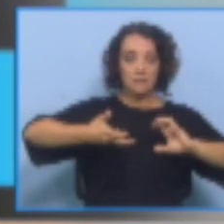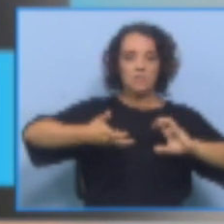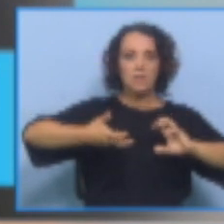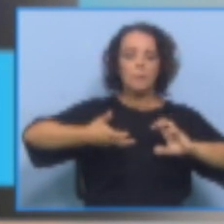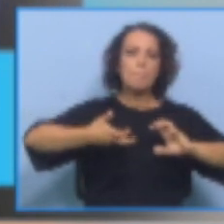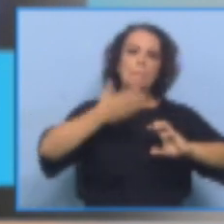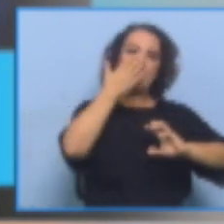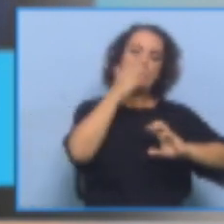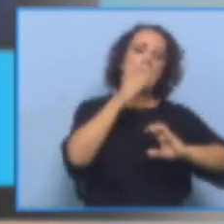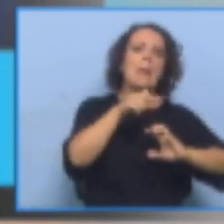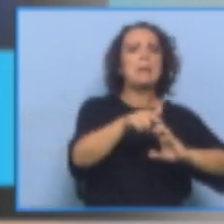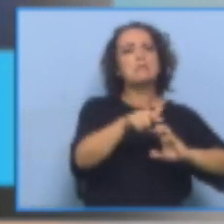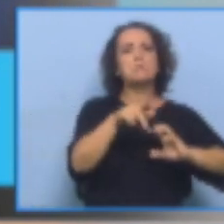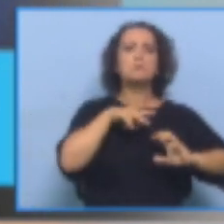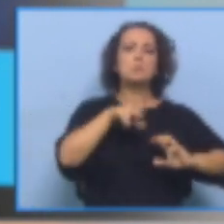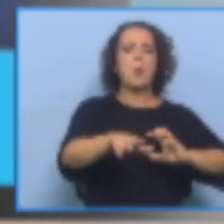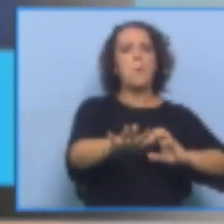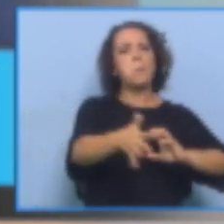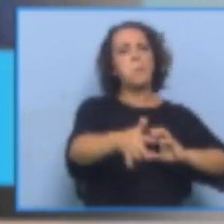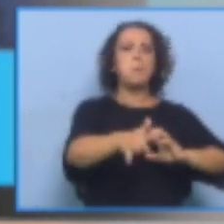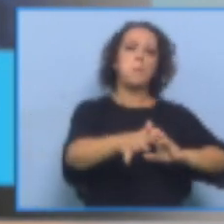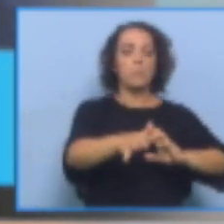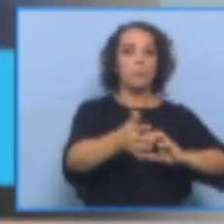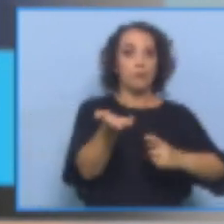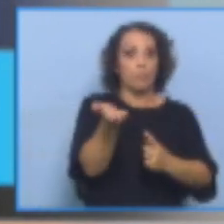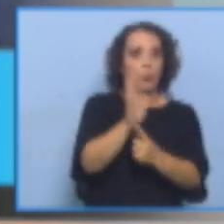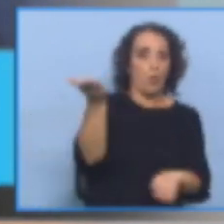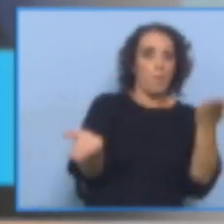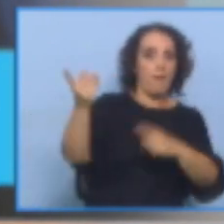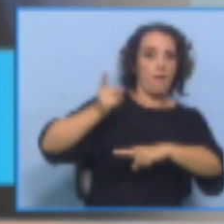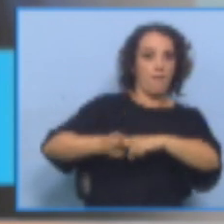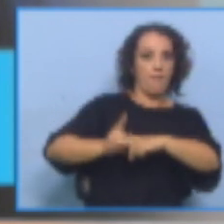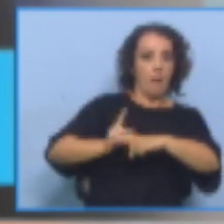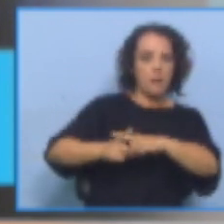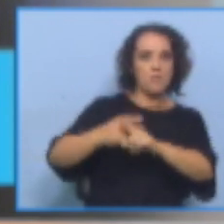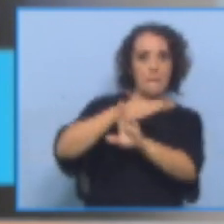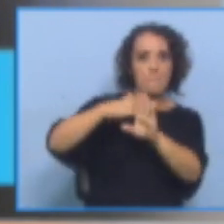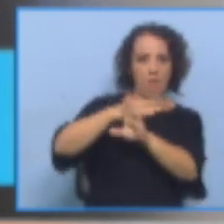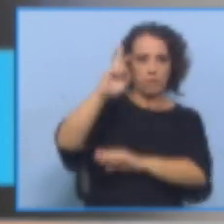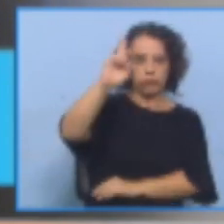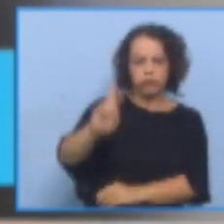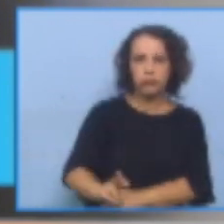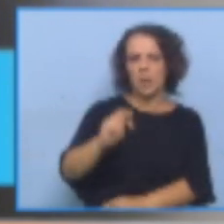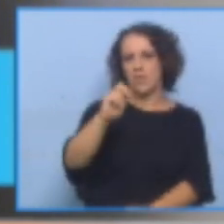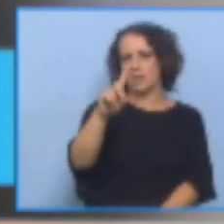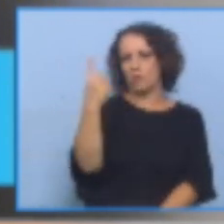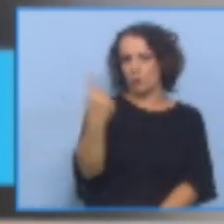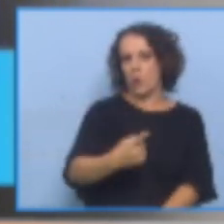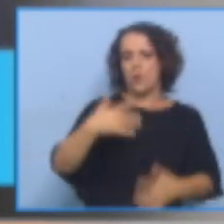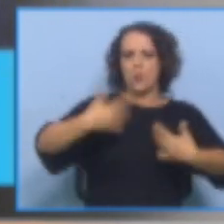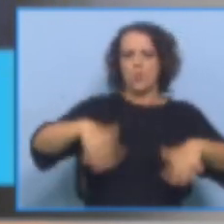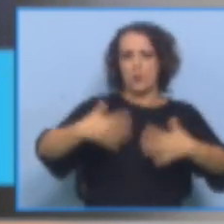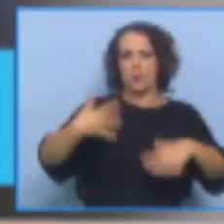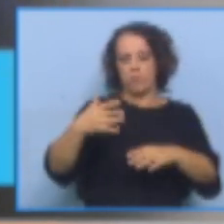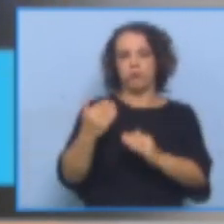tinha sido o pior dos países, porque, por exemplo, na Grécia, em média, a queda foi de 36%. Portanto, era uma queda